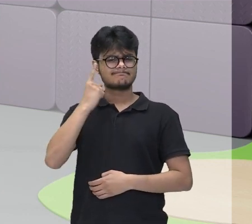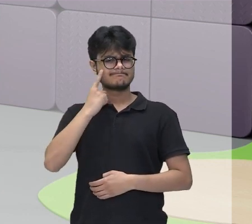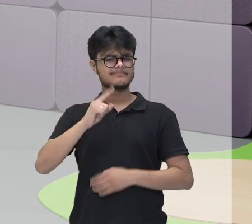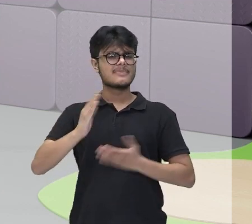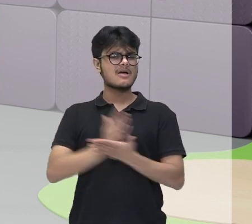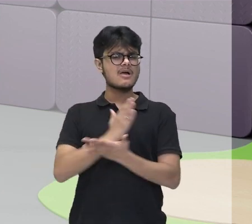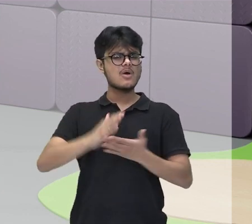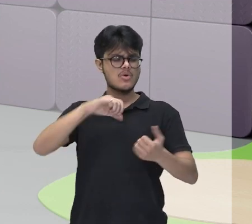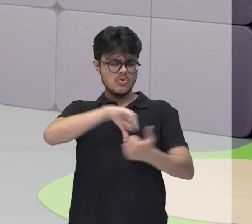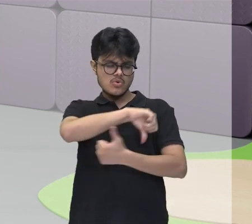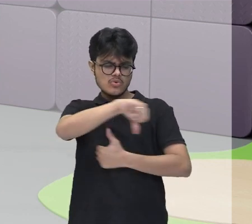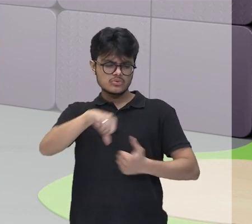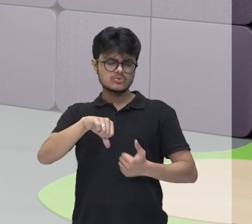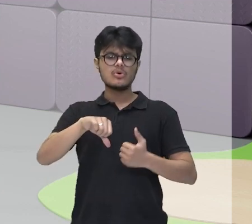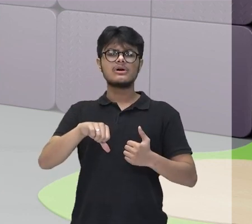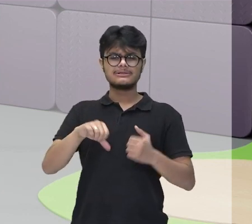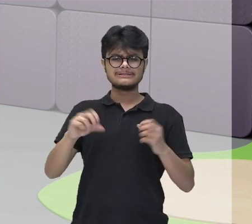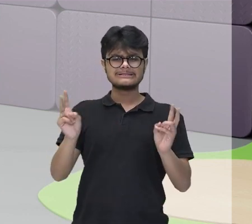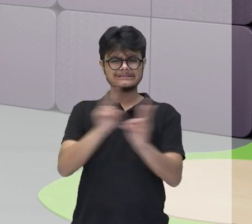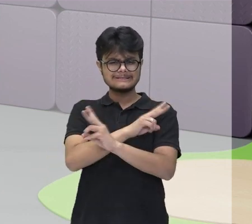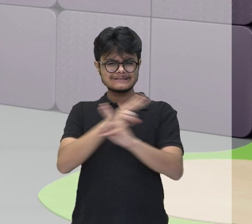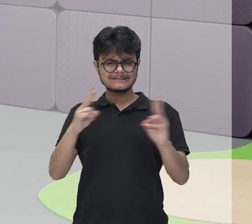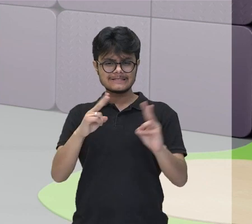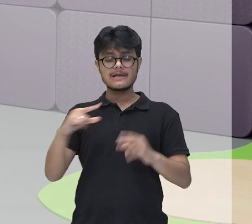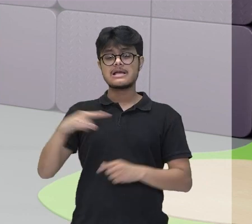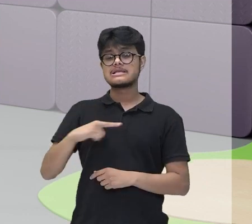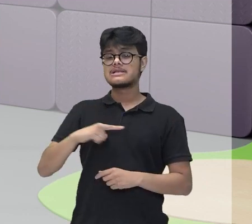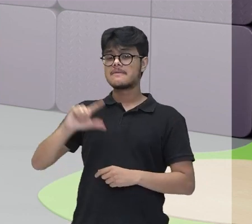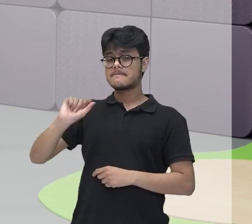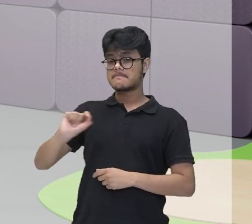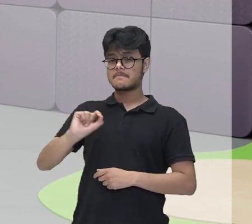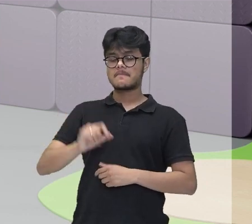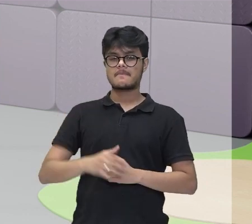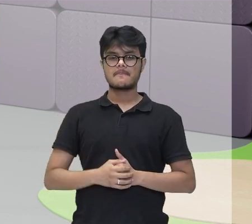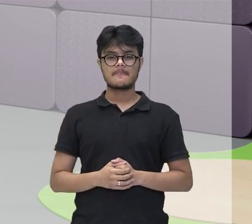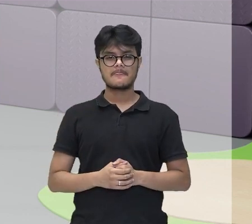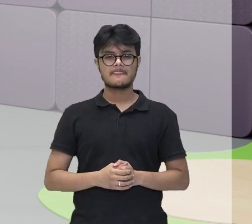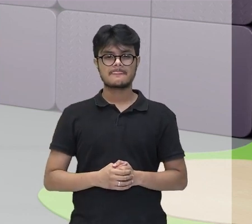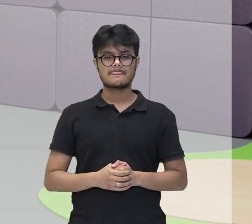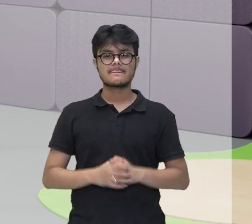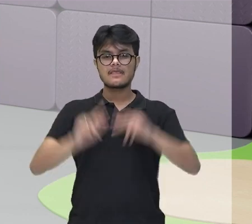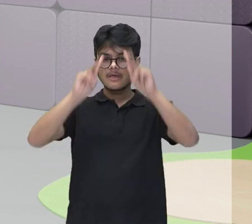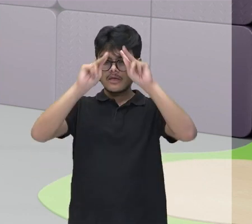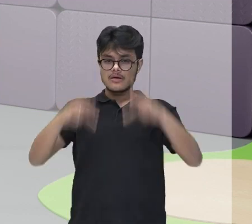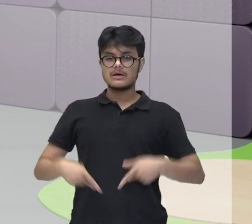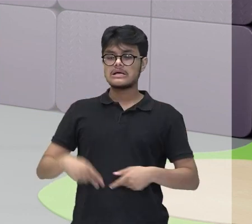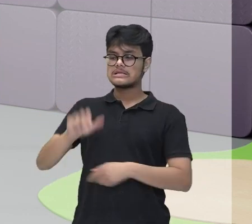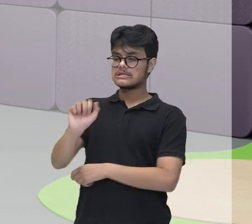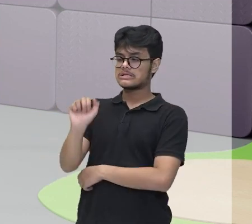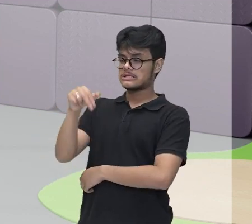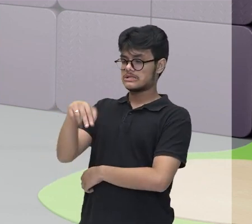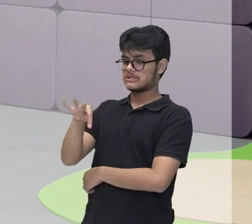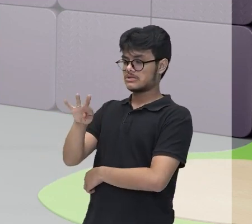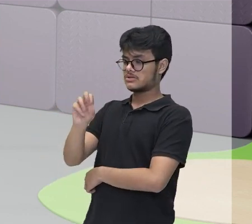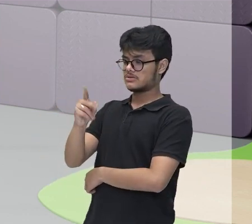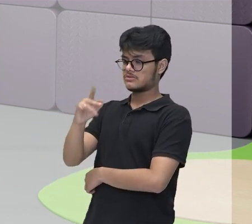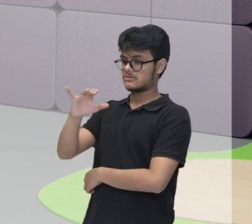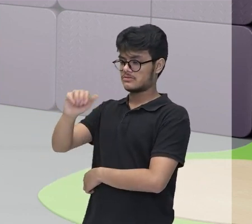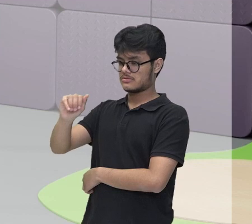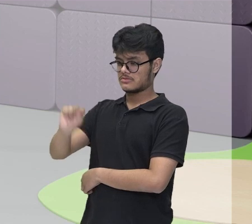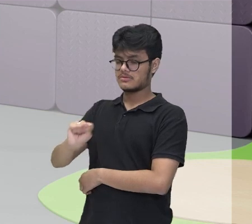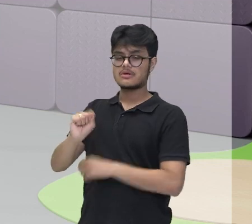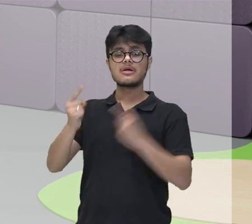das correntes de convecção, elas são causadas pelo homem, são chamadas de alteração antrópicas,